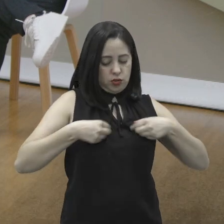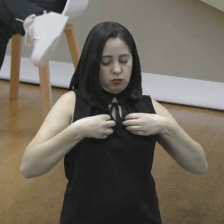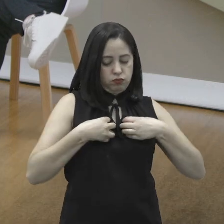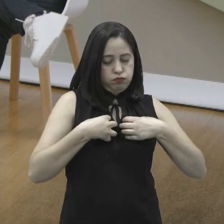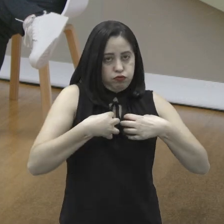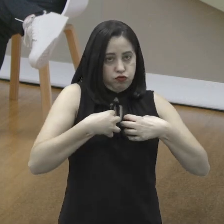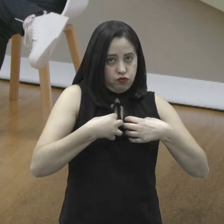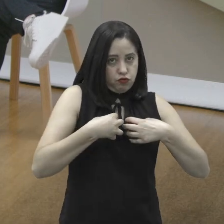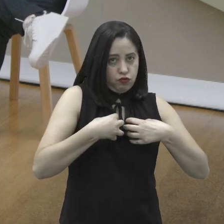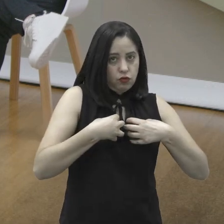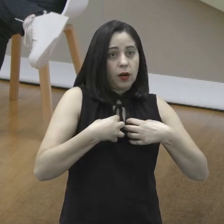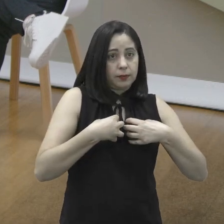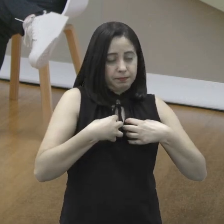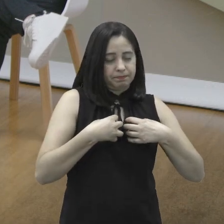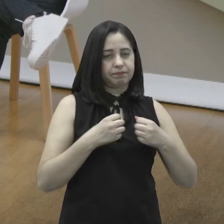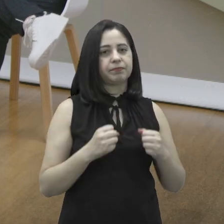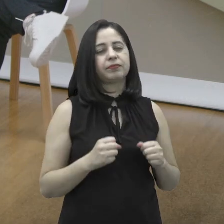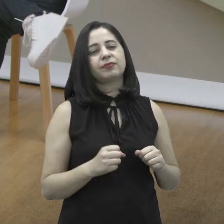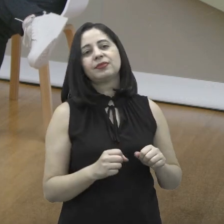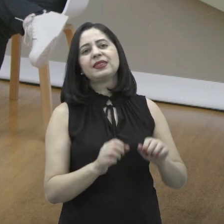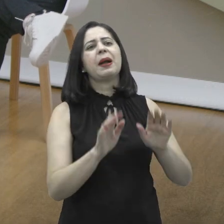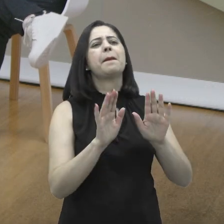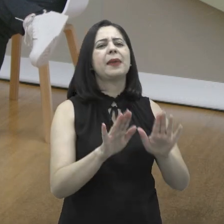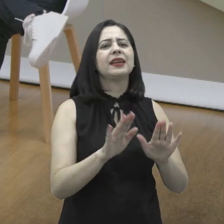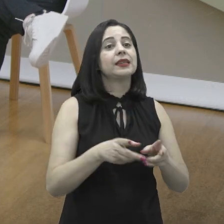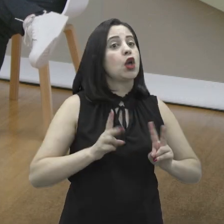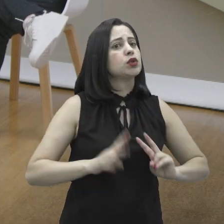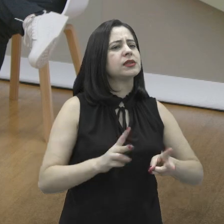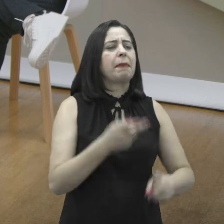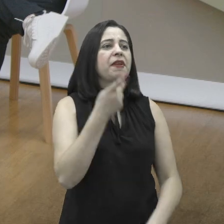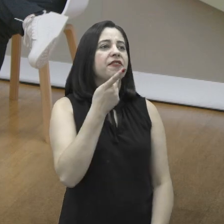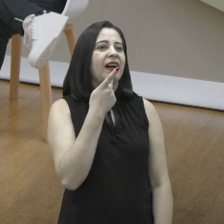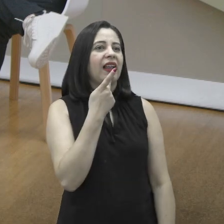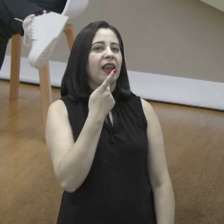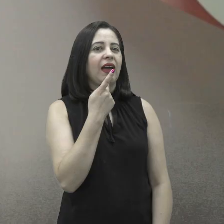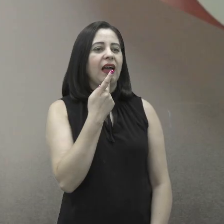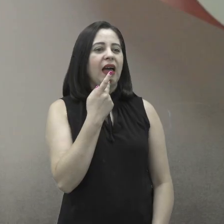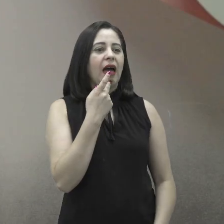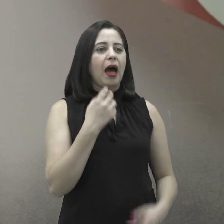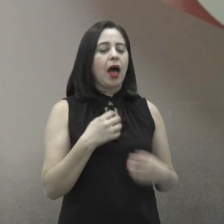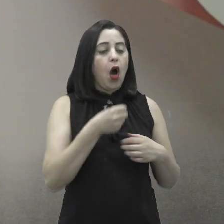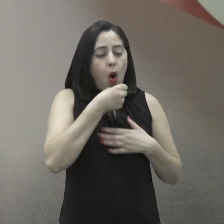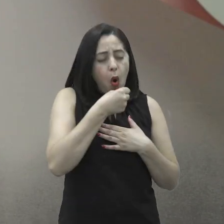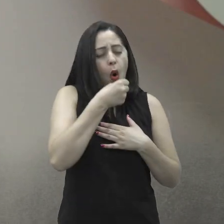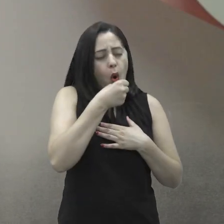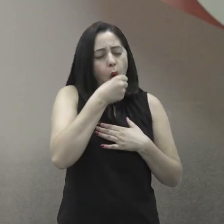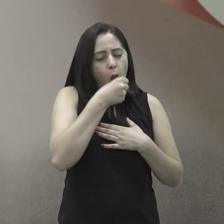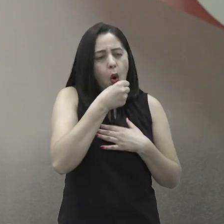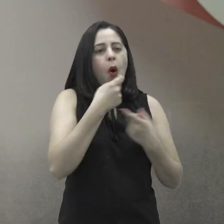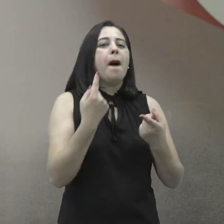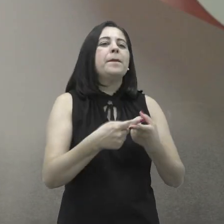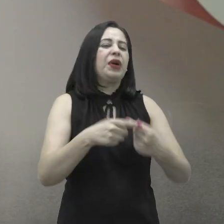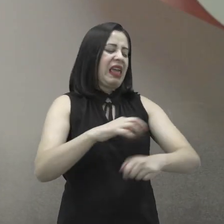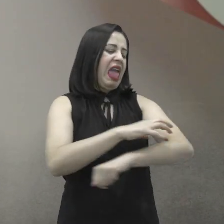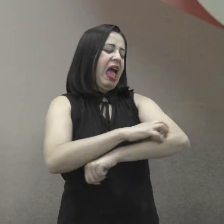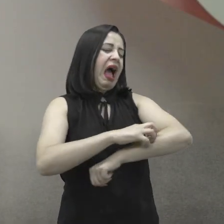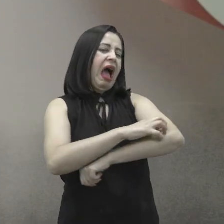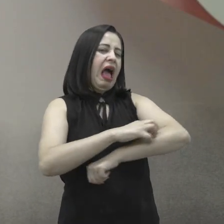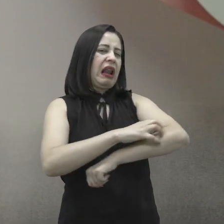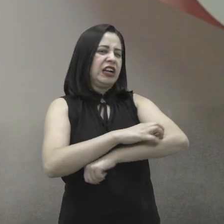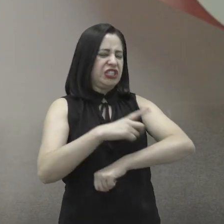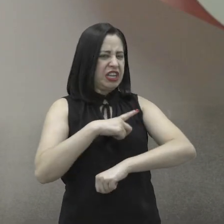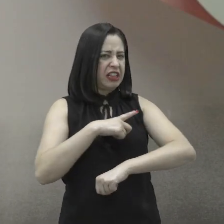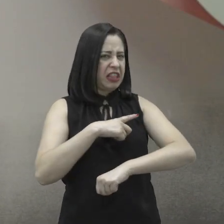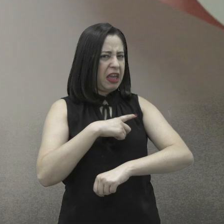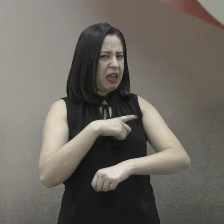dali ter várias outras doenças. Mas a gente escuta muito a expressão bronquite alérgica. Qual que é a diferença? Ou existe